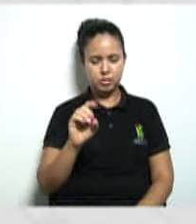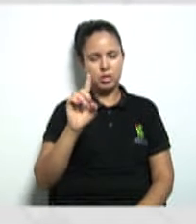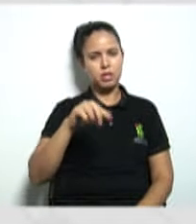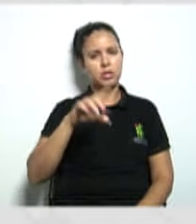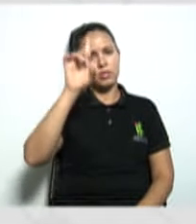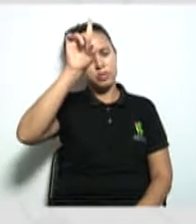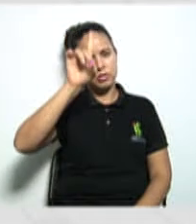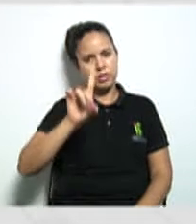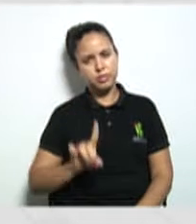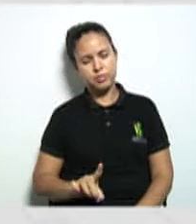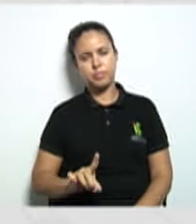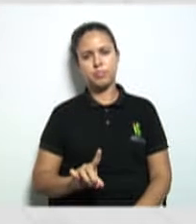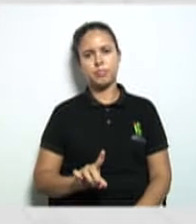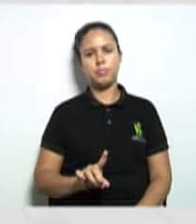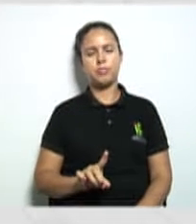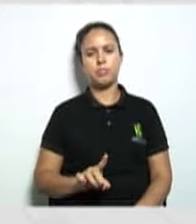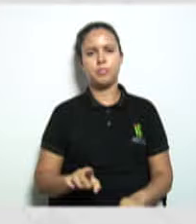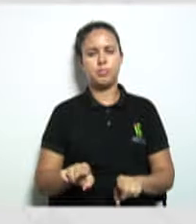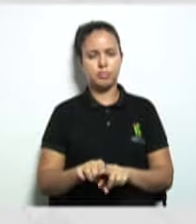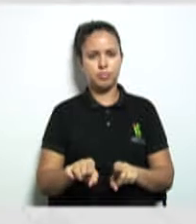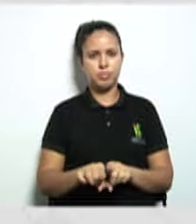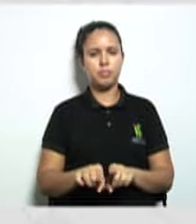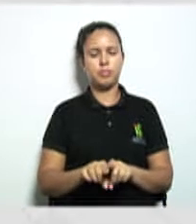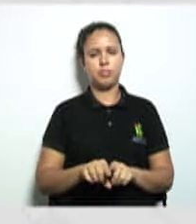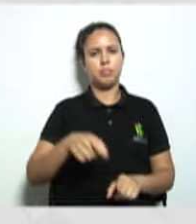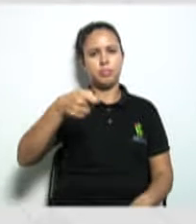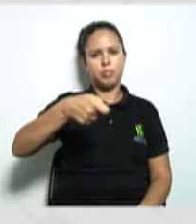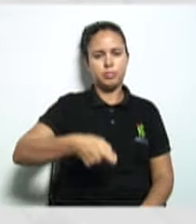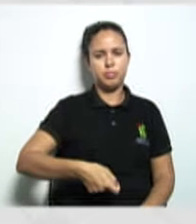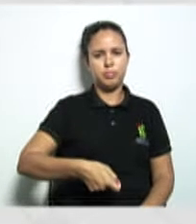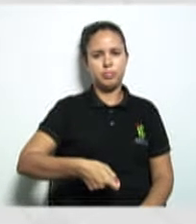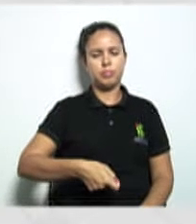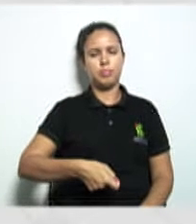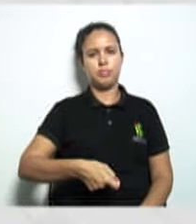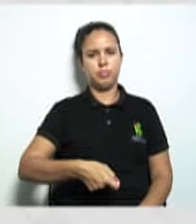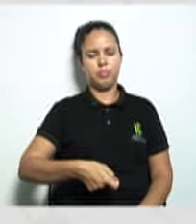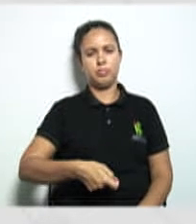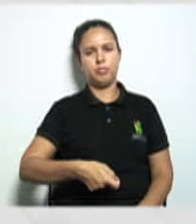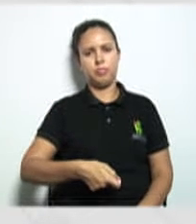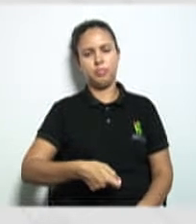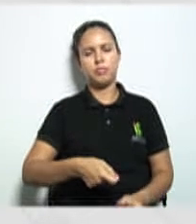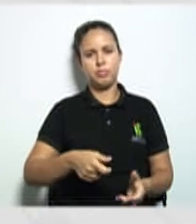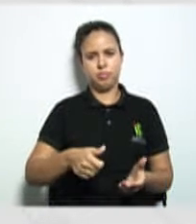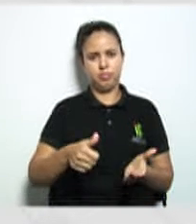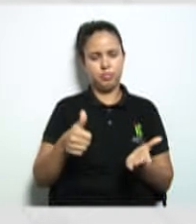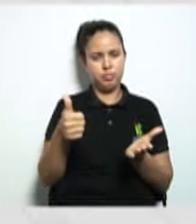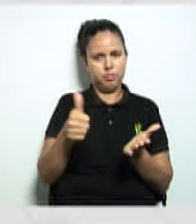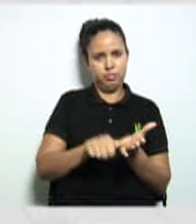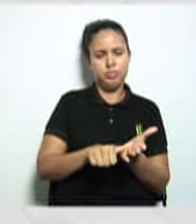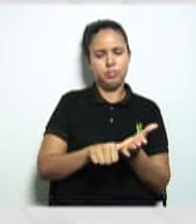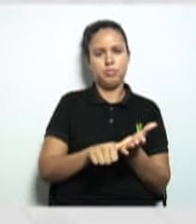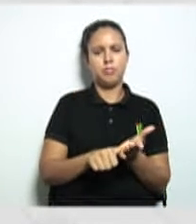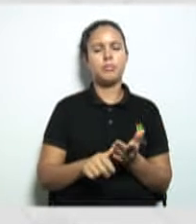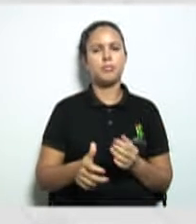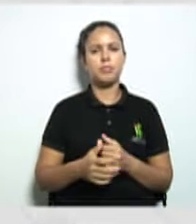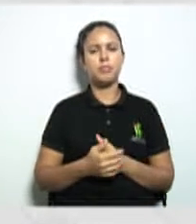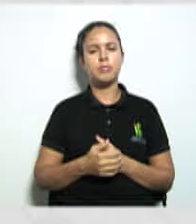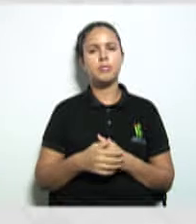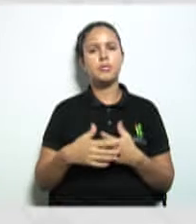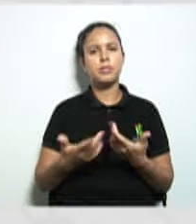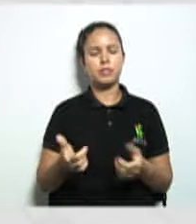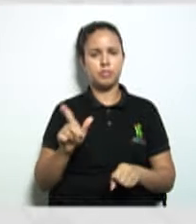direitos, por consequência, os deveres basilares do associado. Então, essa